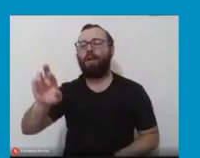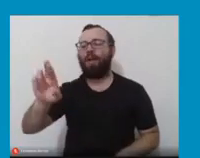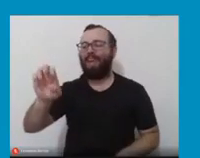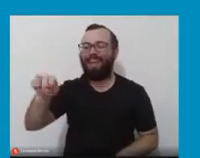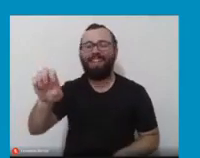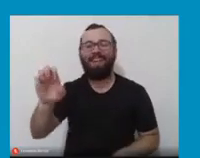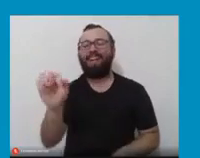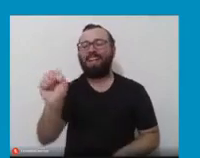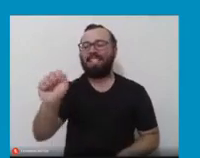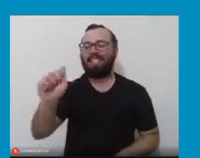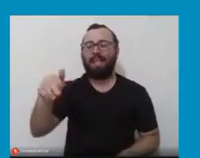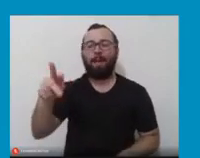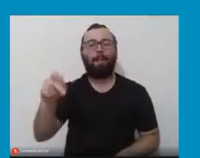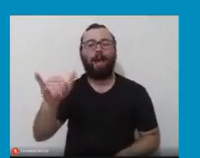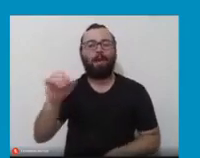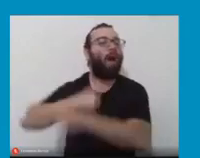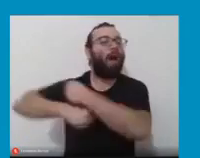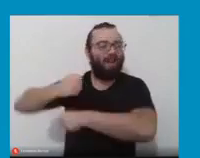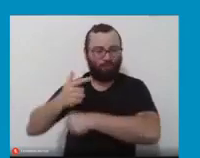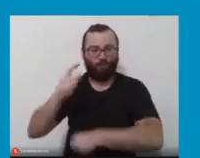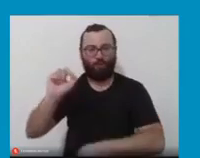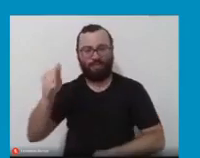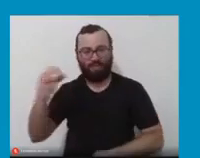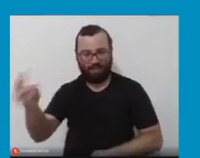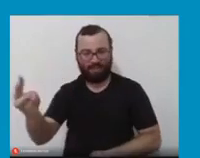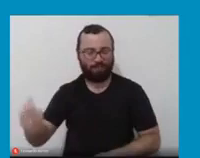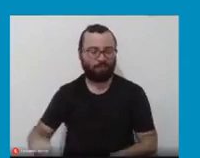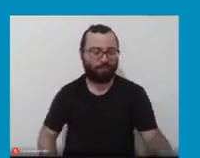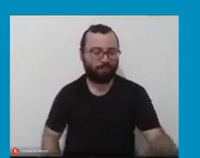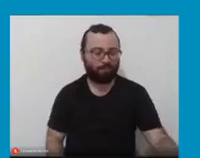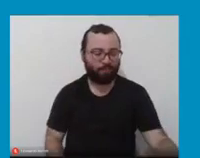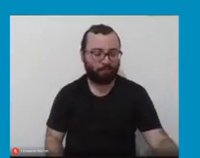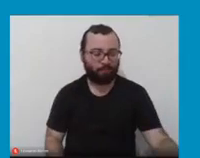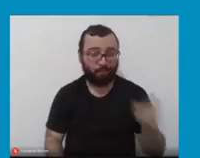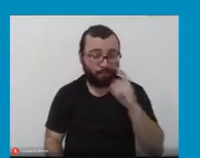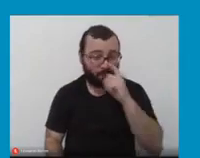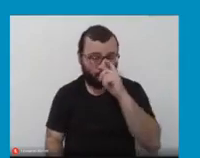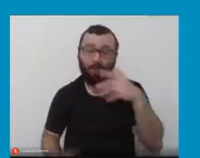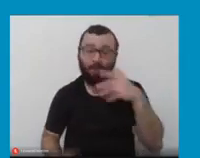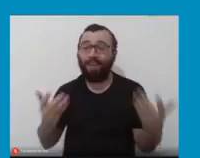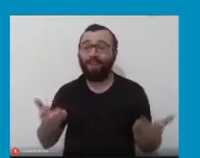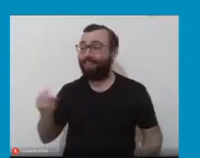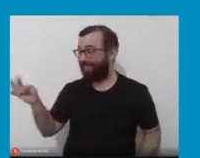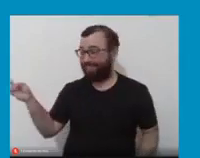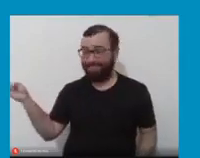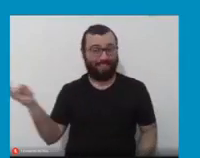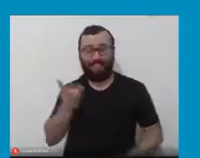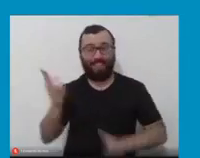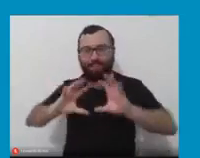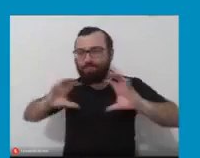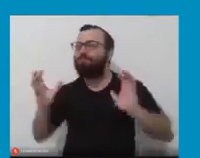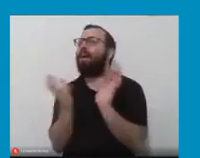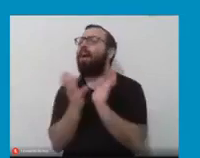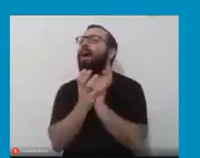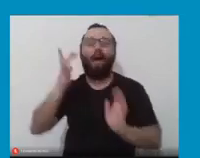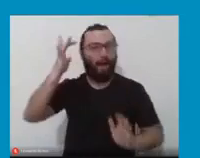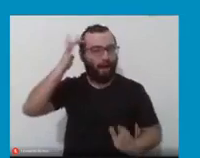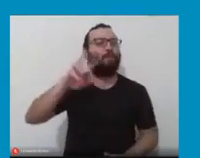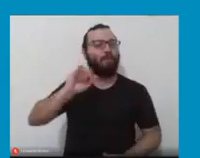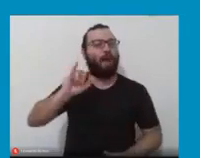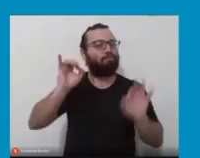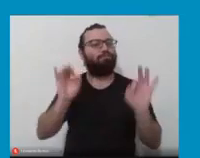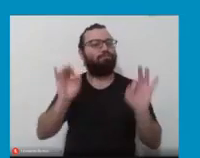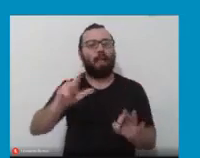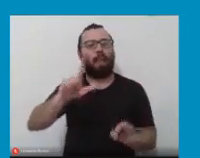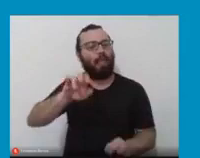2013. Enfim, eu creio que com essa turma nós vamos ter uma boa live, um bom